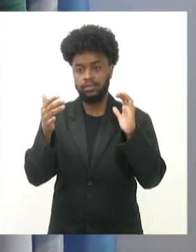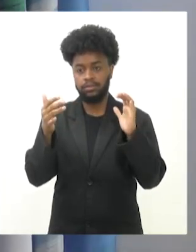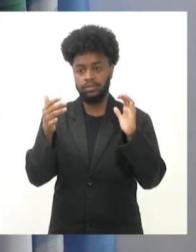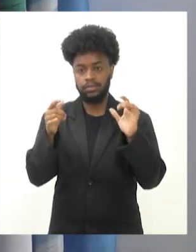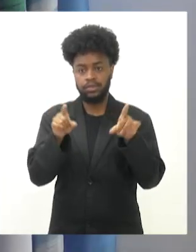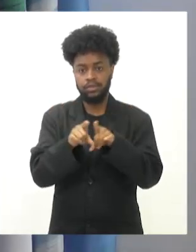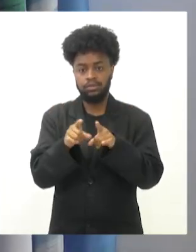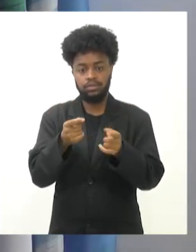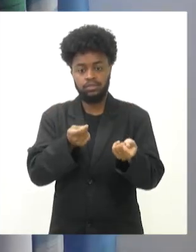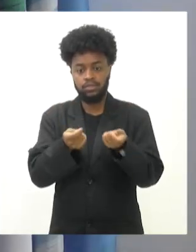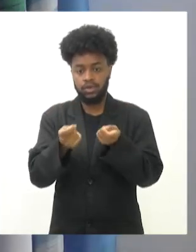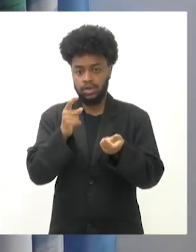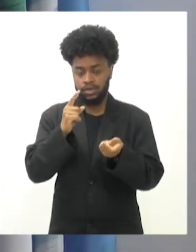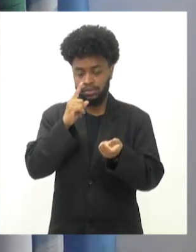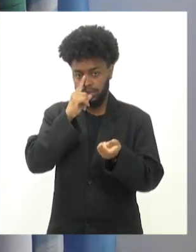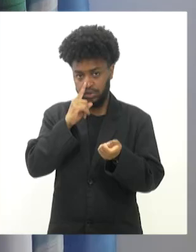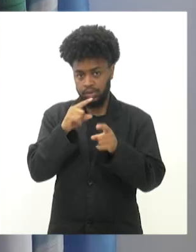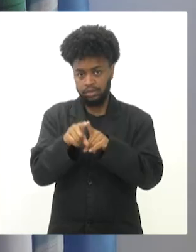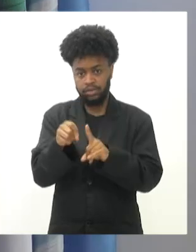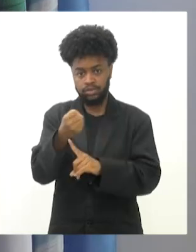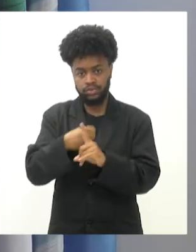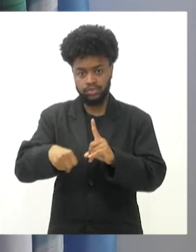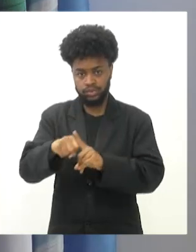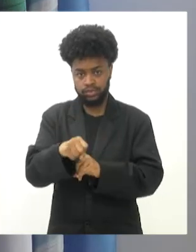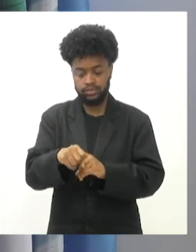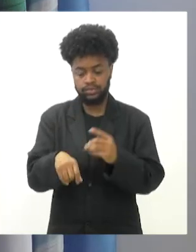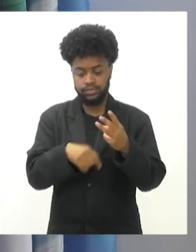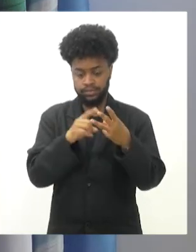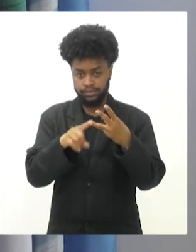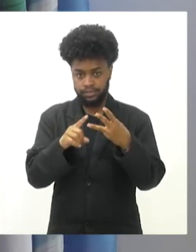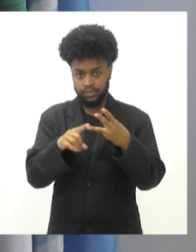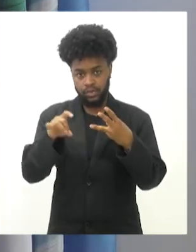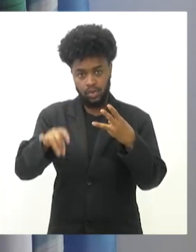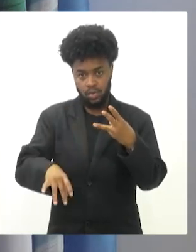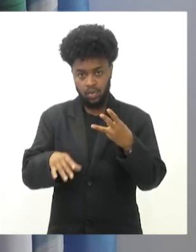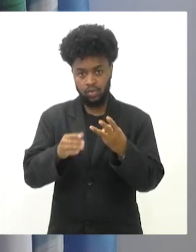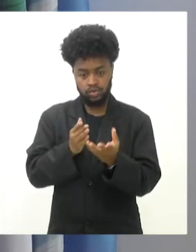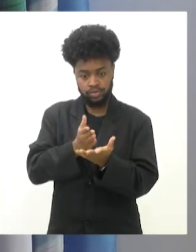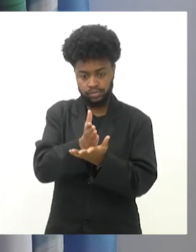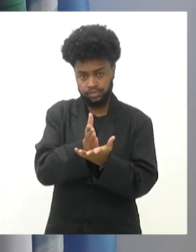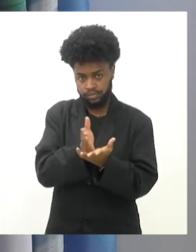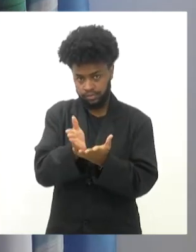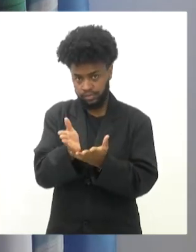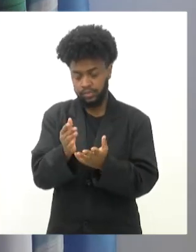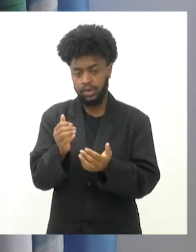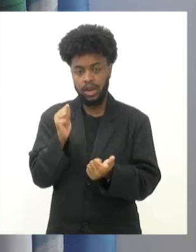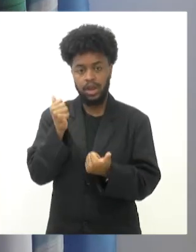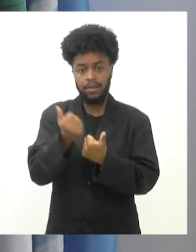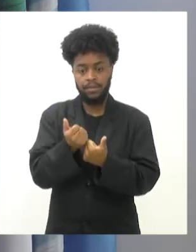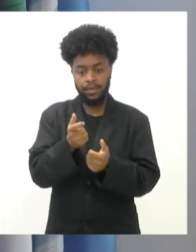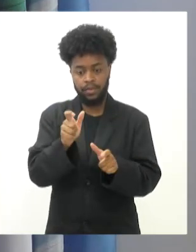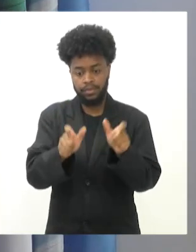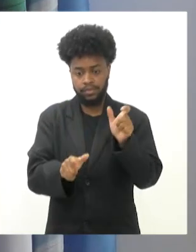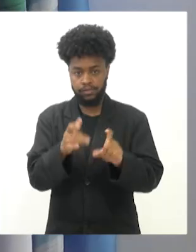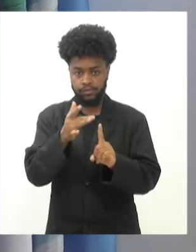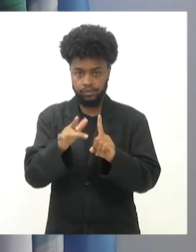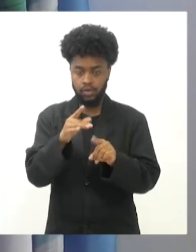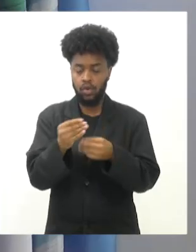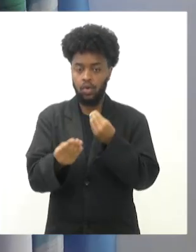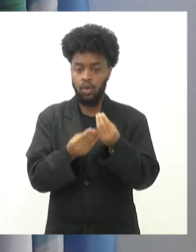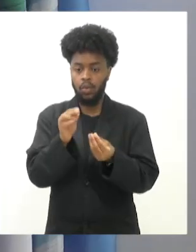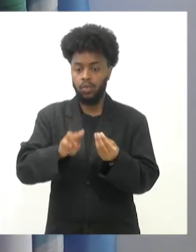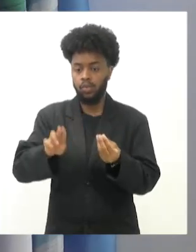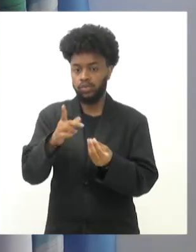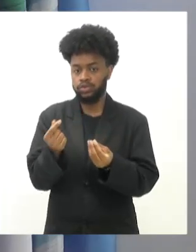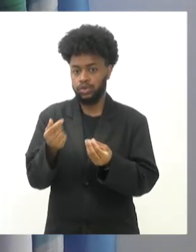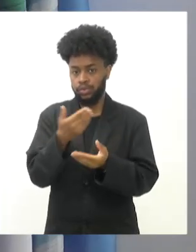de riscos, além da sociedade civil. Eixo 3, o último eixo. Assistência às vítimas, reconstrução e aplicação dos recursos